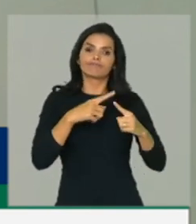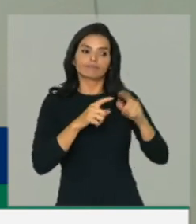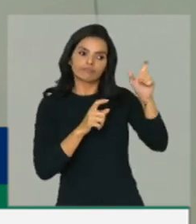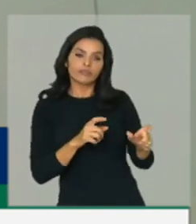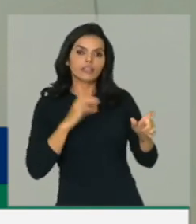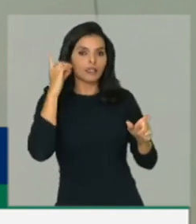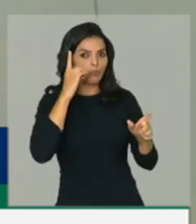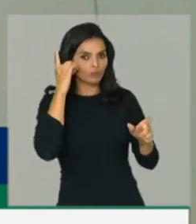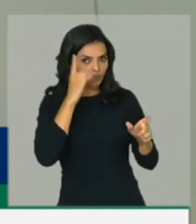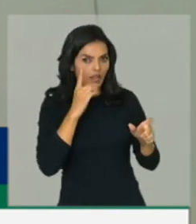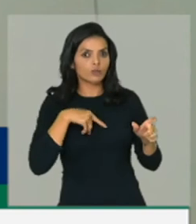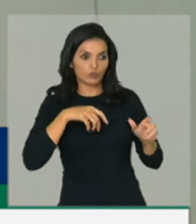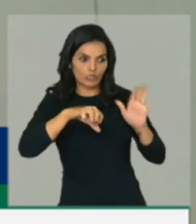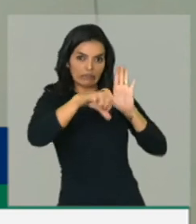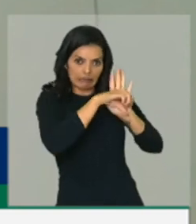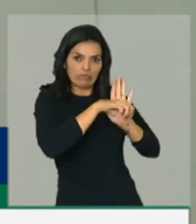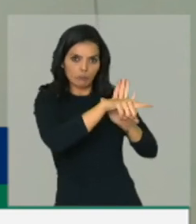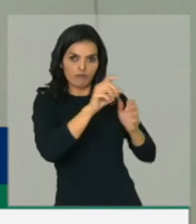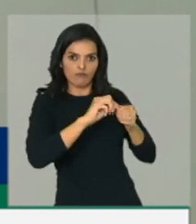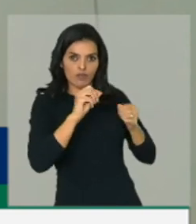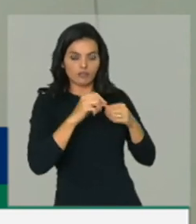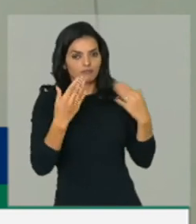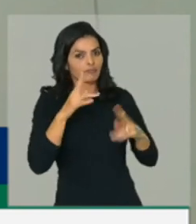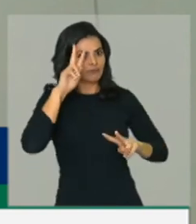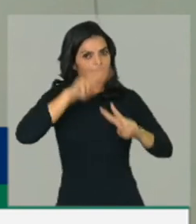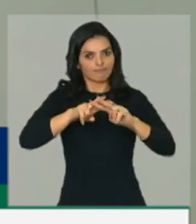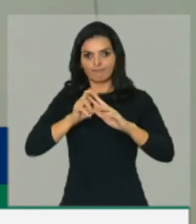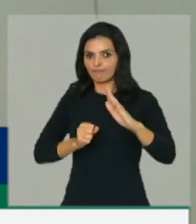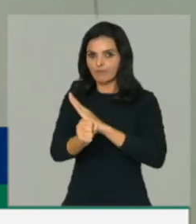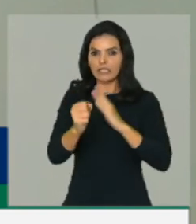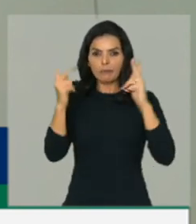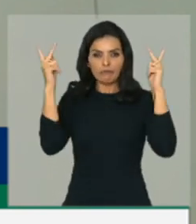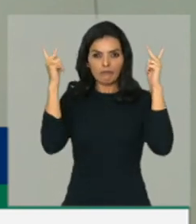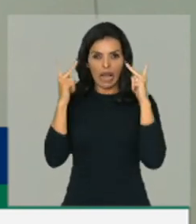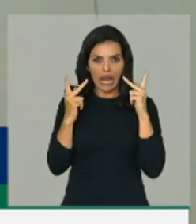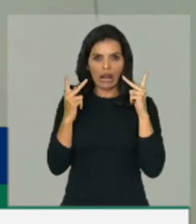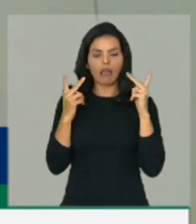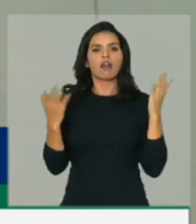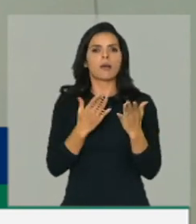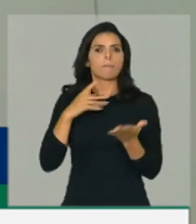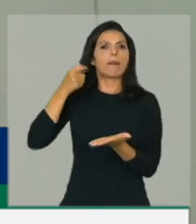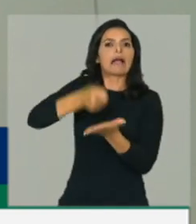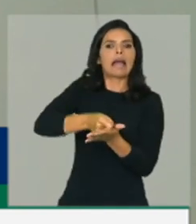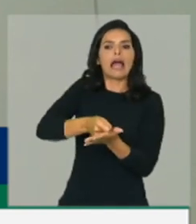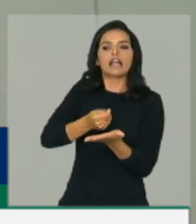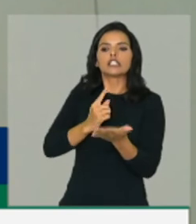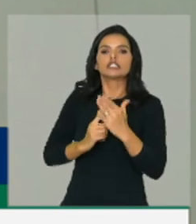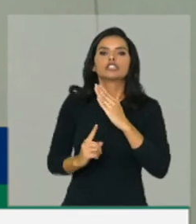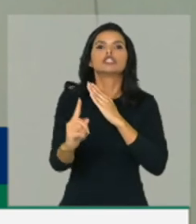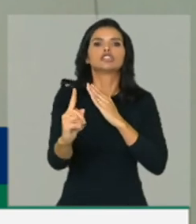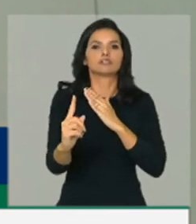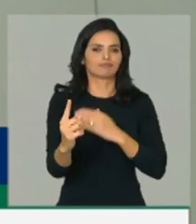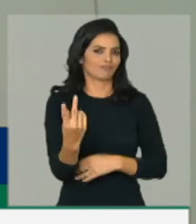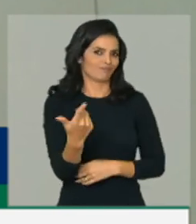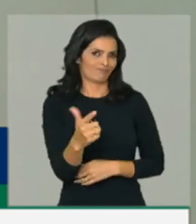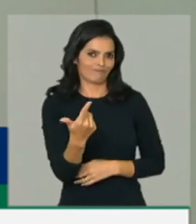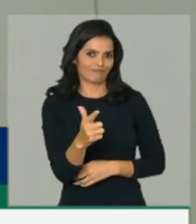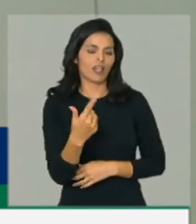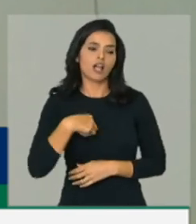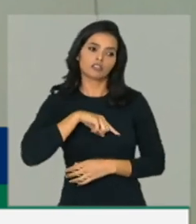crime, e um crime passível de prisão em flagrante, inafiançável, nós temos que concordar